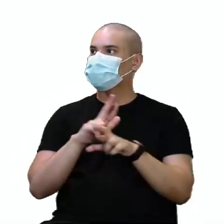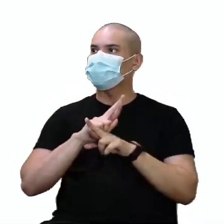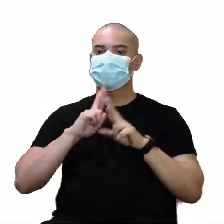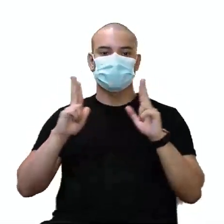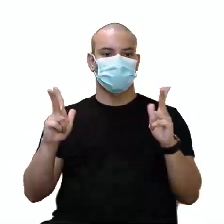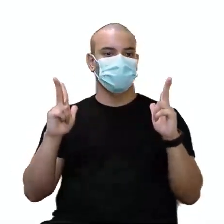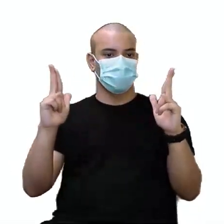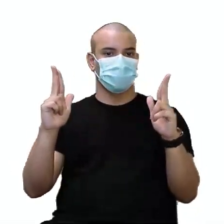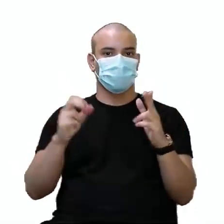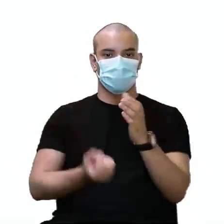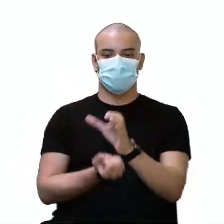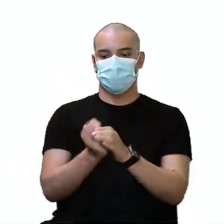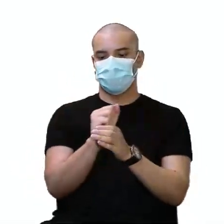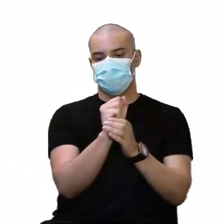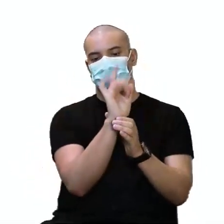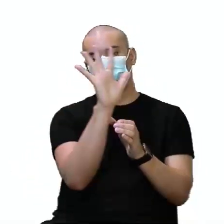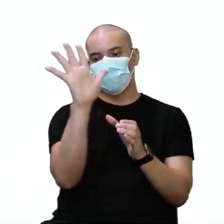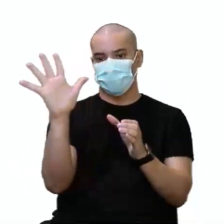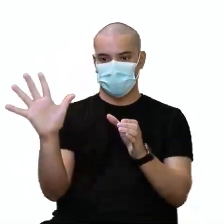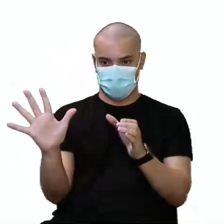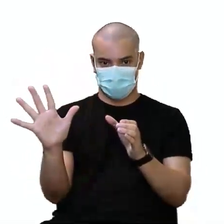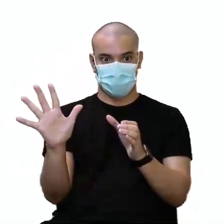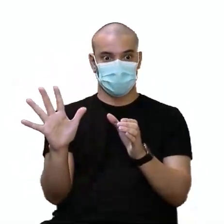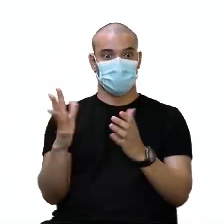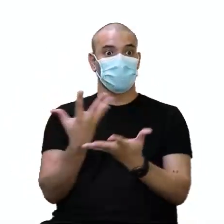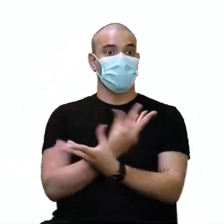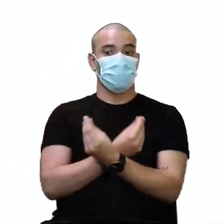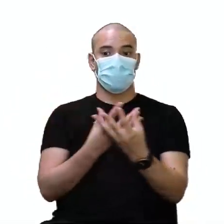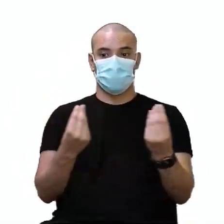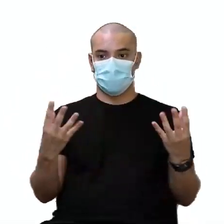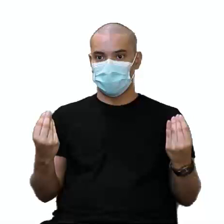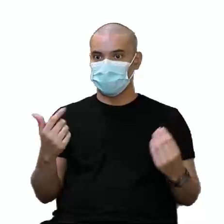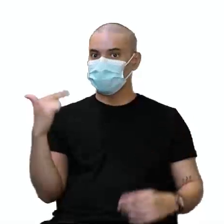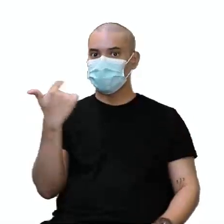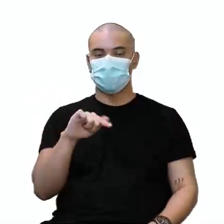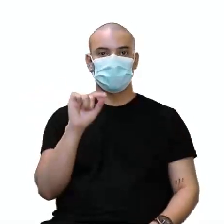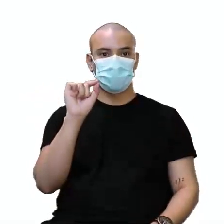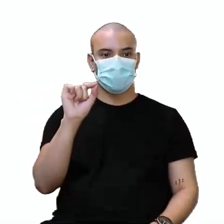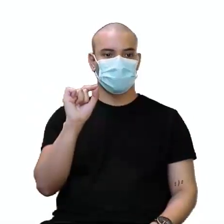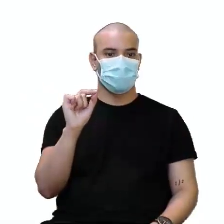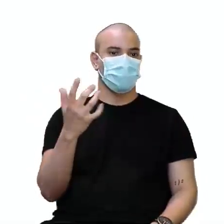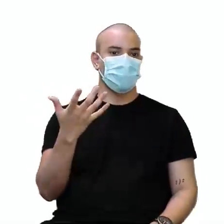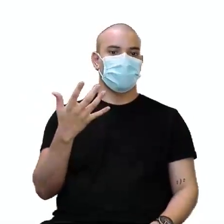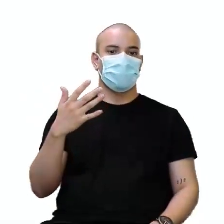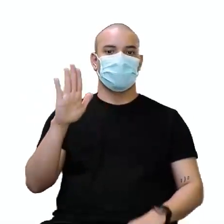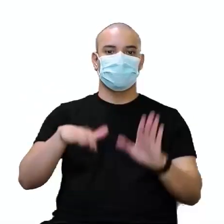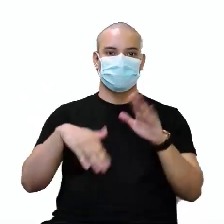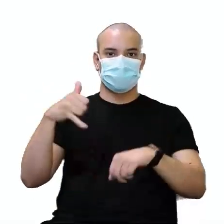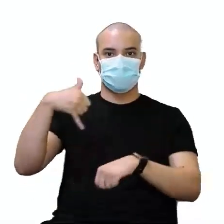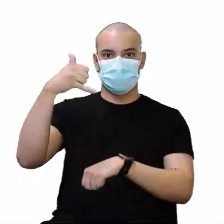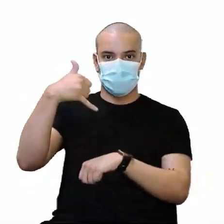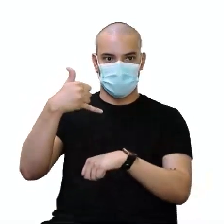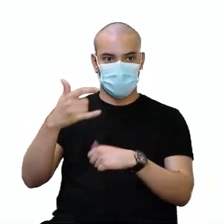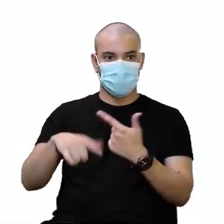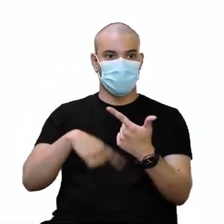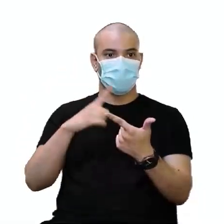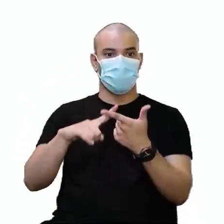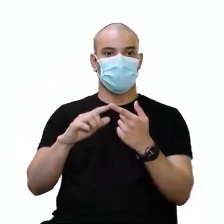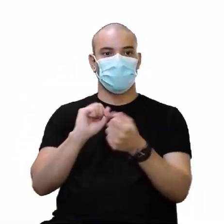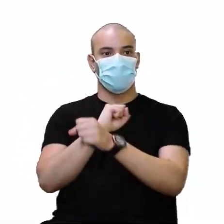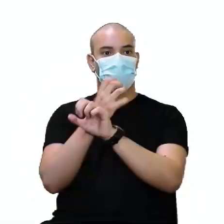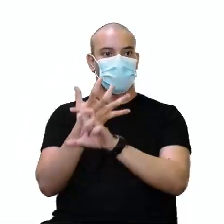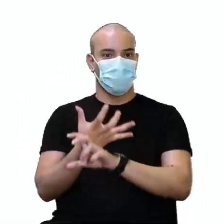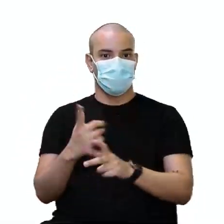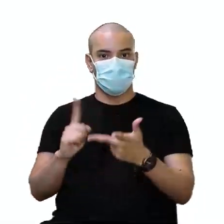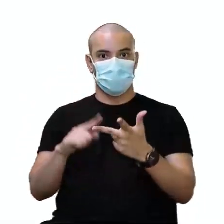peculiares, como as cinzas vulcânicas. Tá? Muitos eram desprovidos de olhos, ossos ou